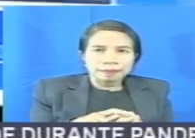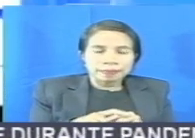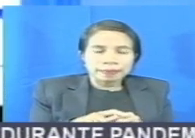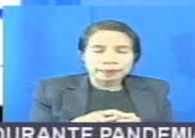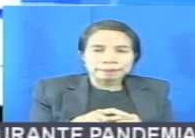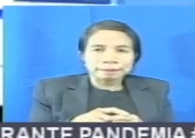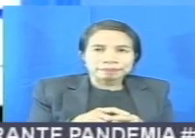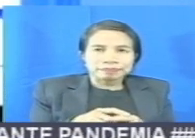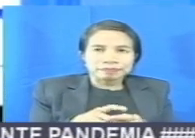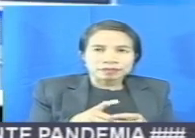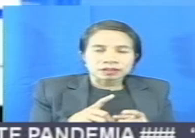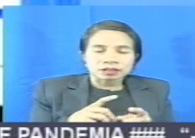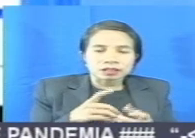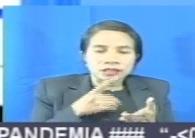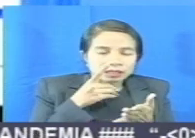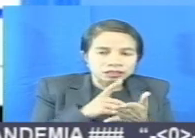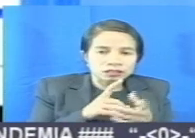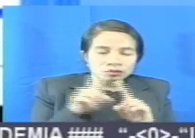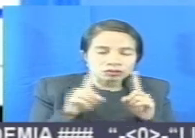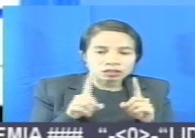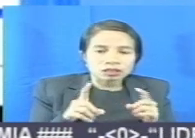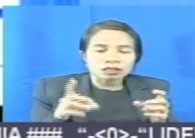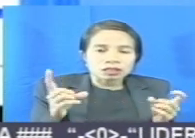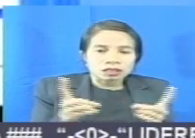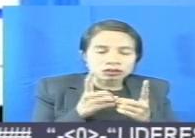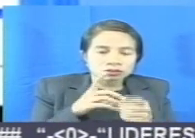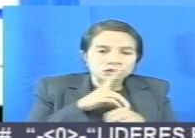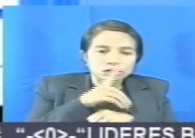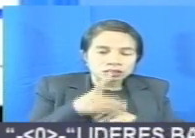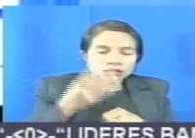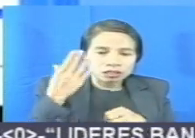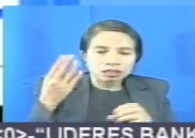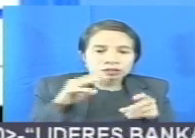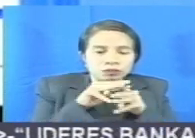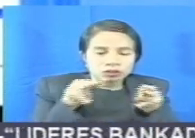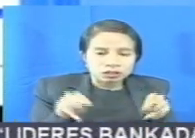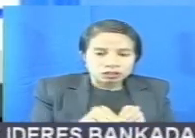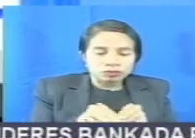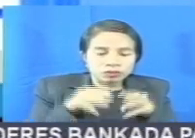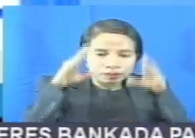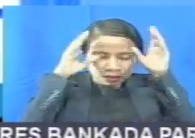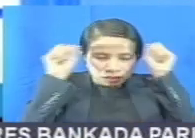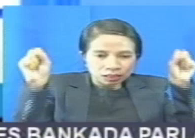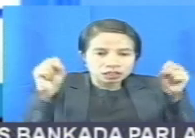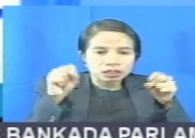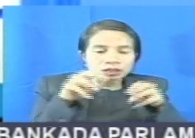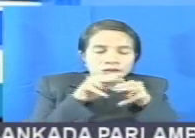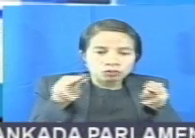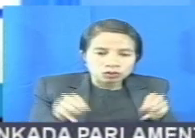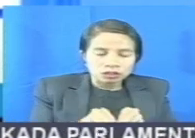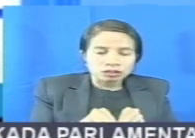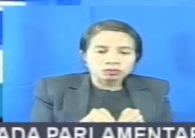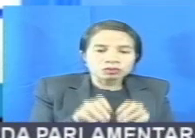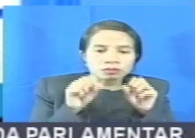Declaração de alerta, se acontece desastre em um município, e o presidente da autoridade ou administrador do município, nem é